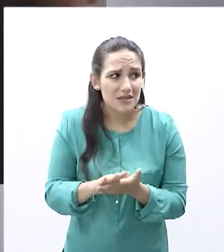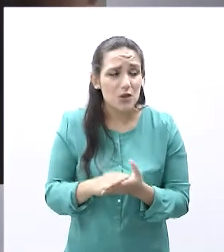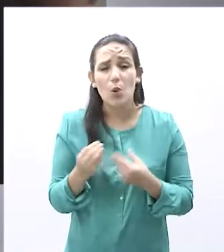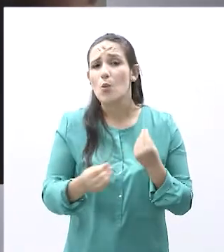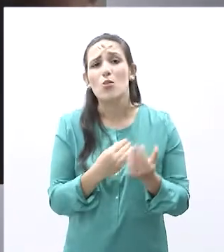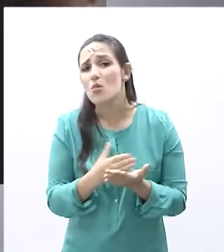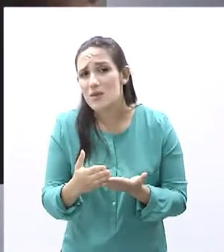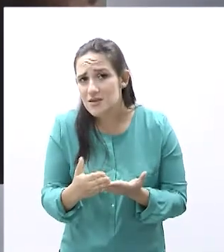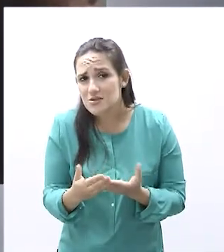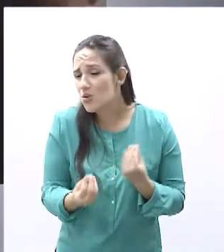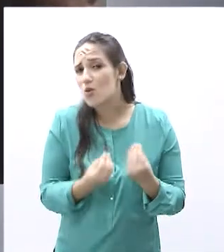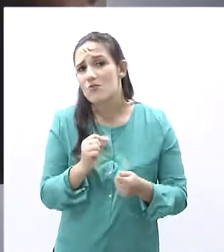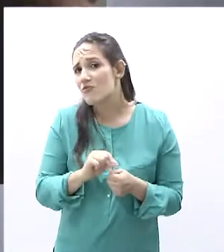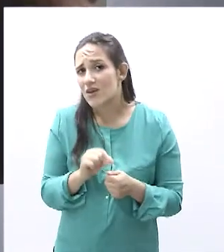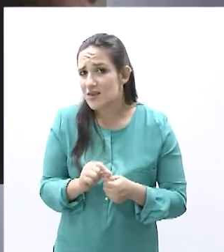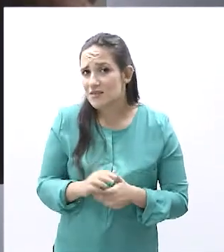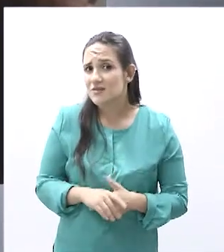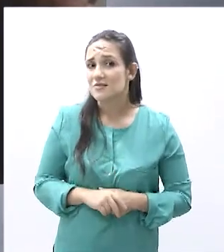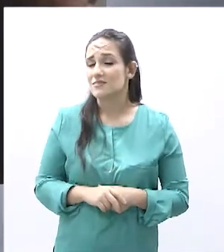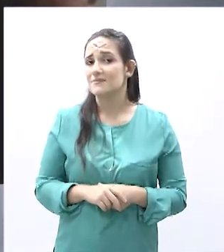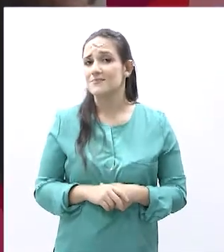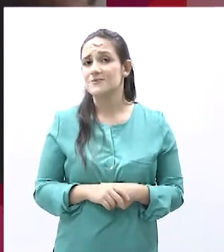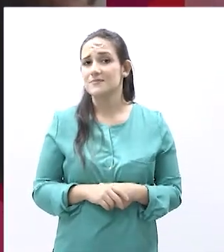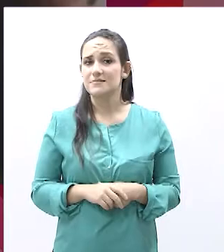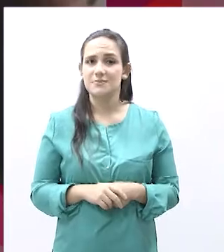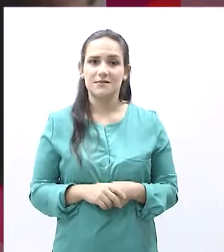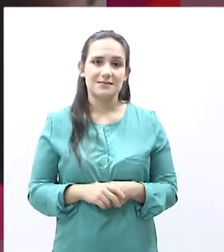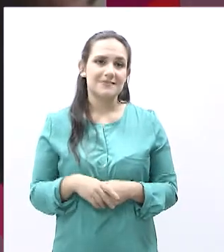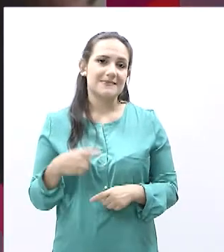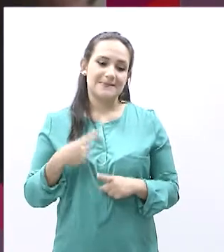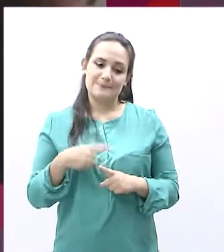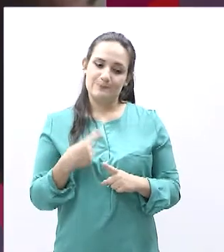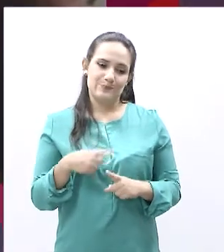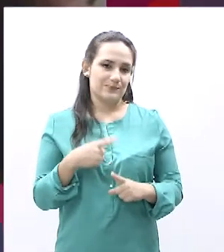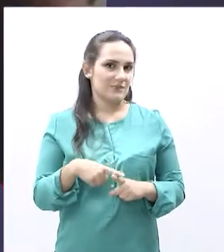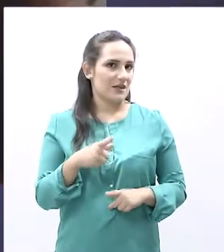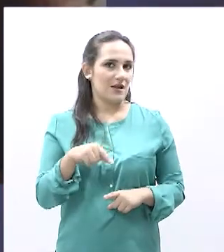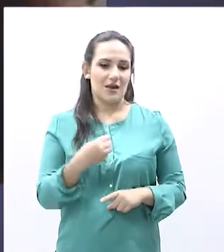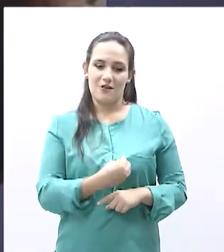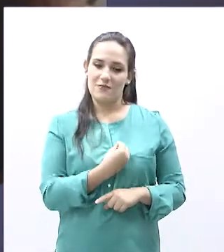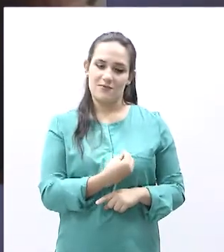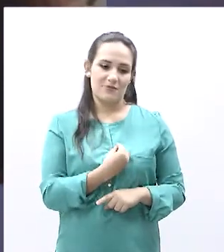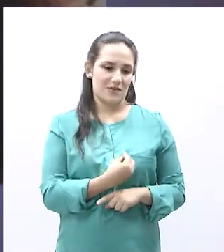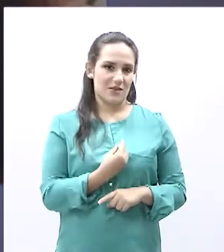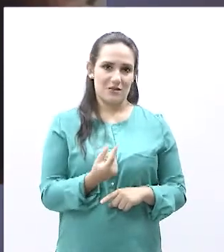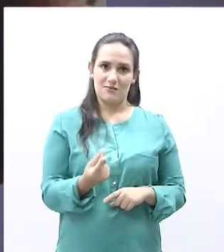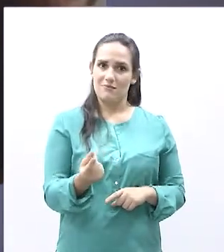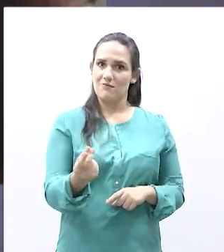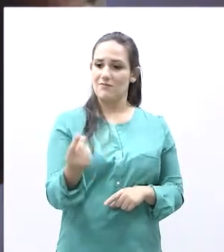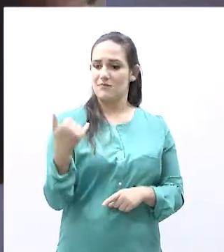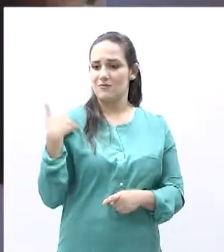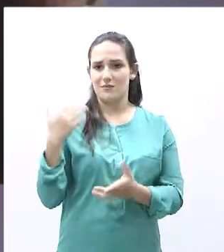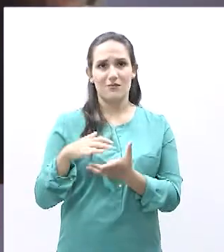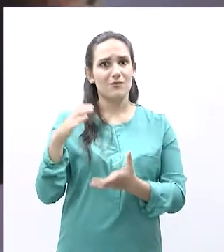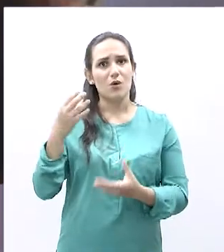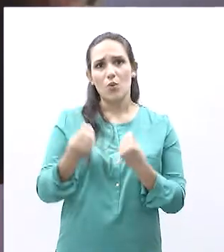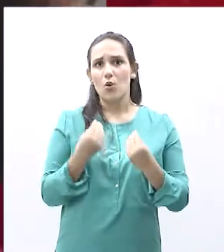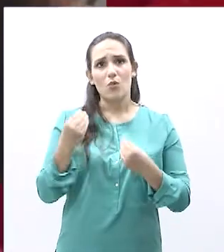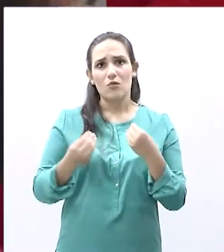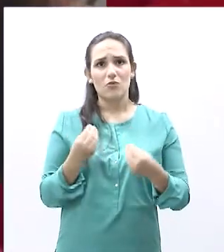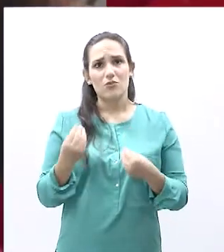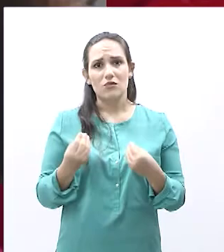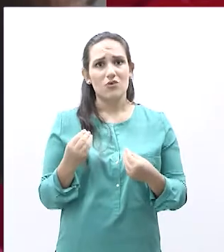por algum lugar, né? Porque, obviamente, é a vida, né, que elas envelheçam e não consigam